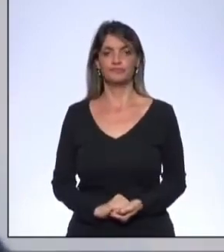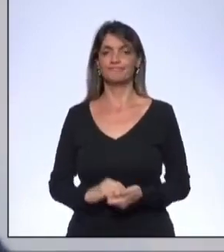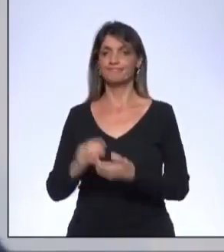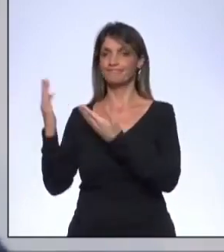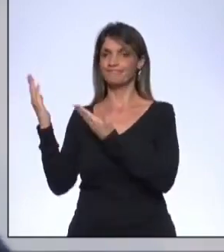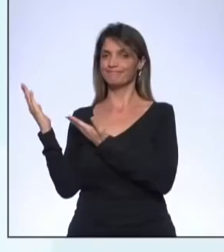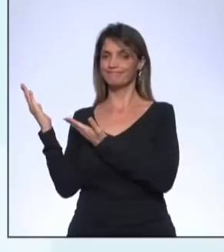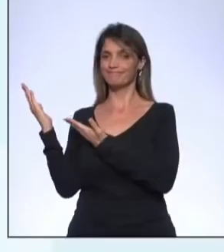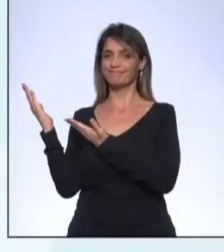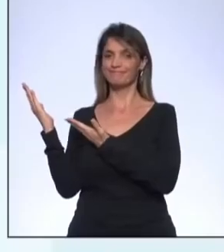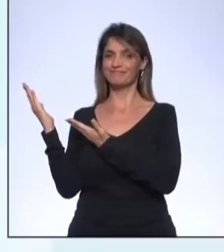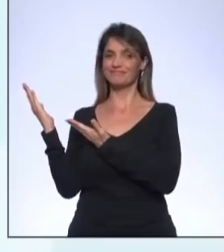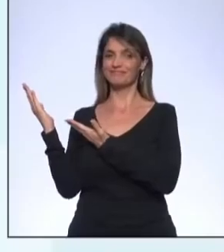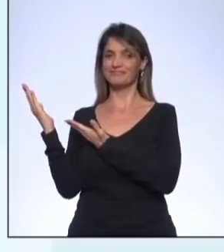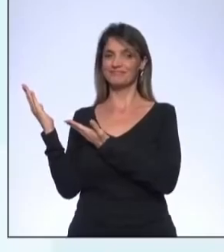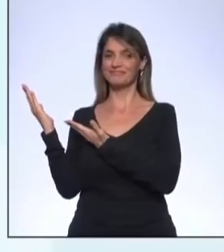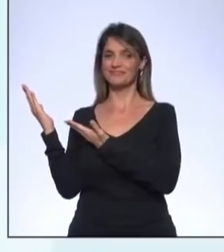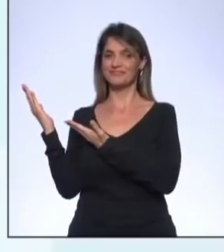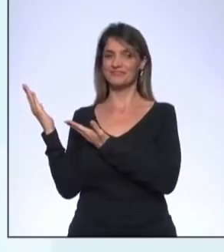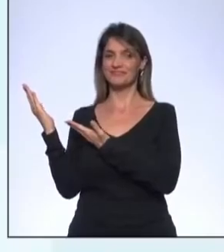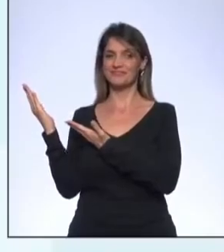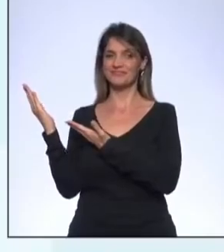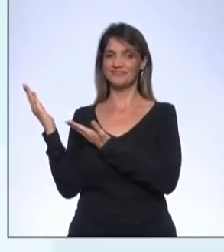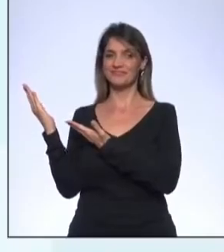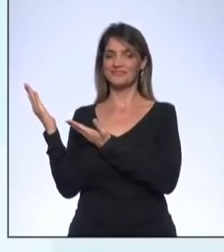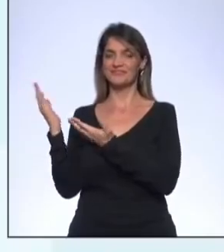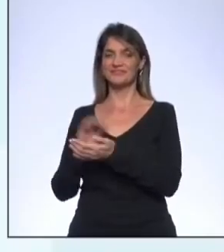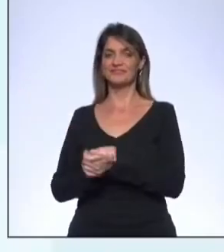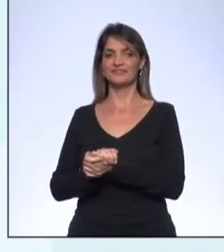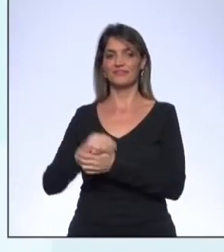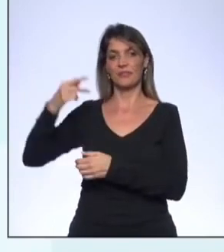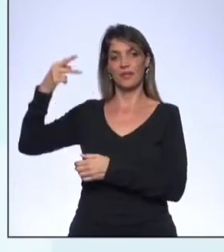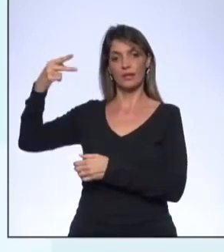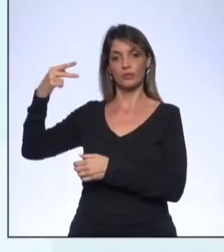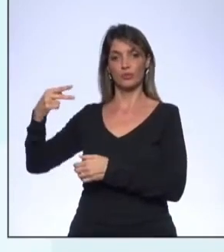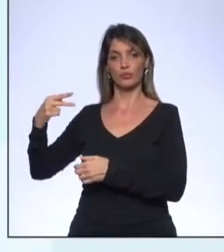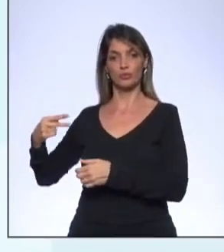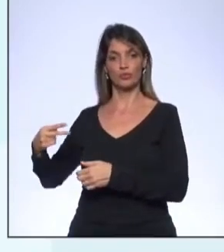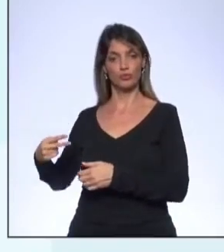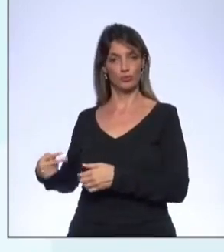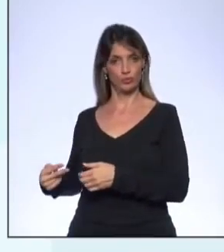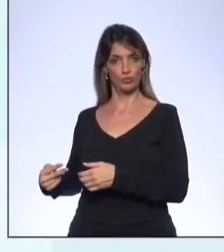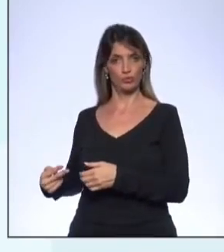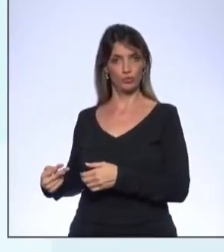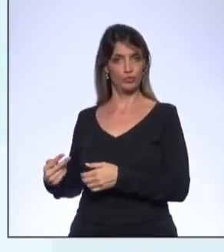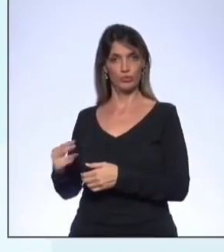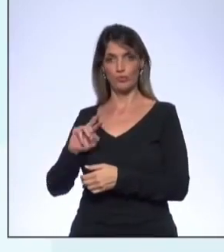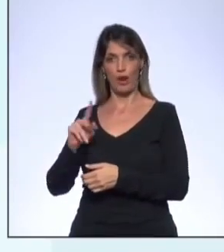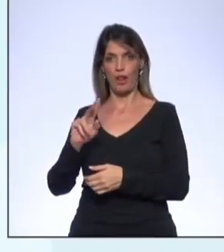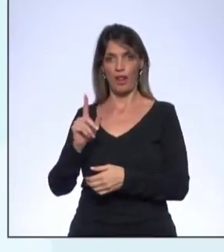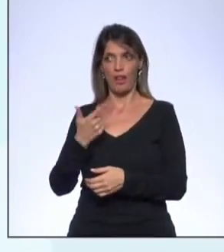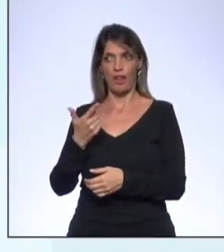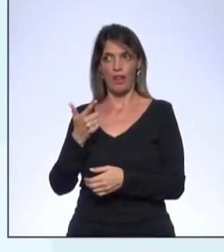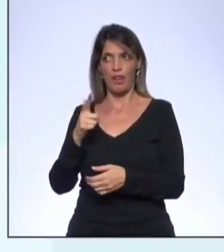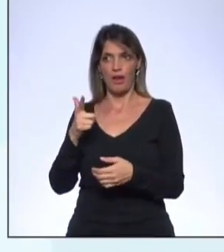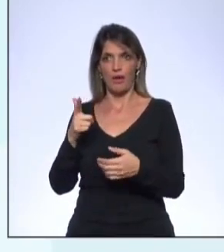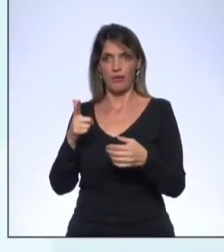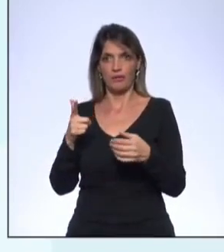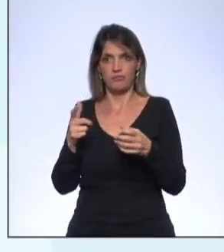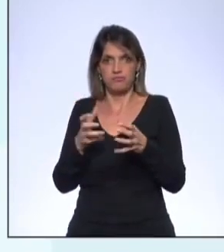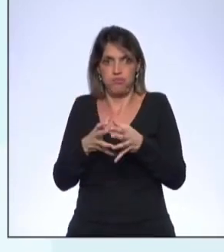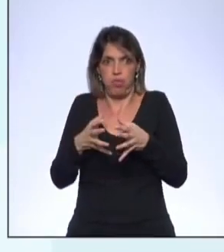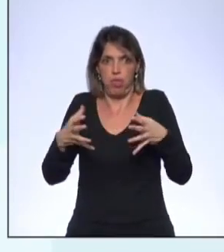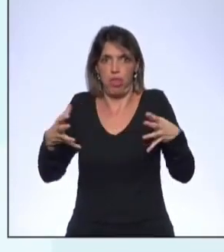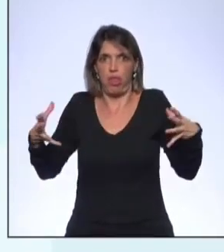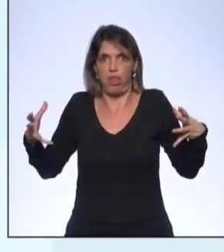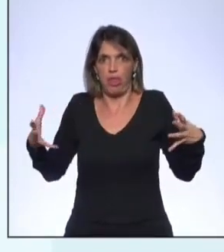para vocês. Então, vamos de 2 em 2, como eu tinha falado, para não sobrecarregar aí o